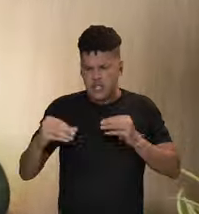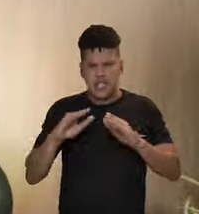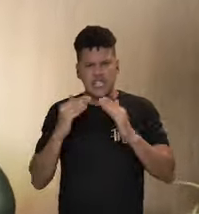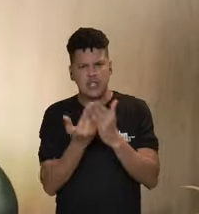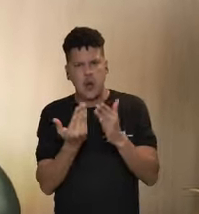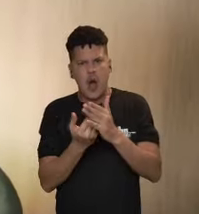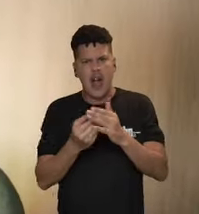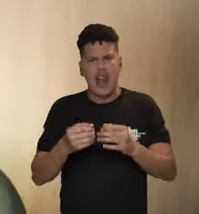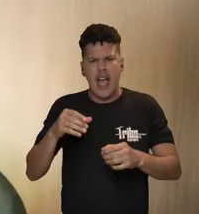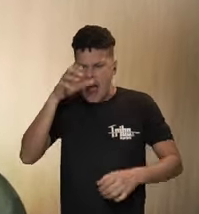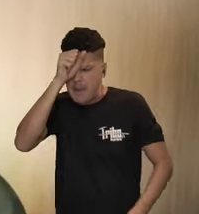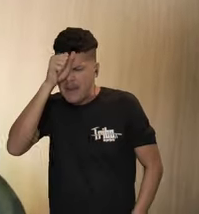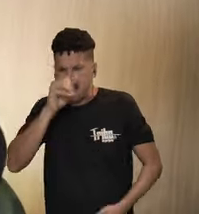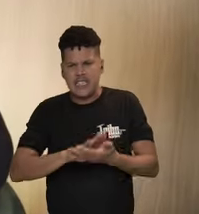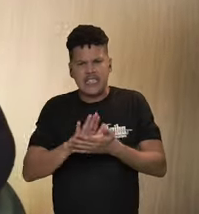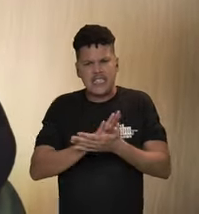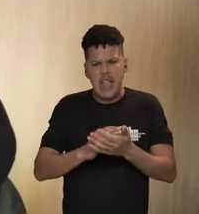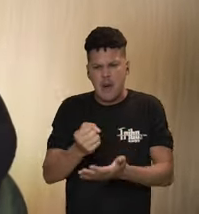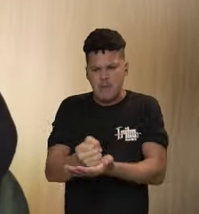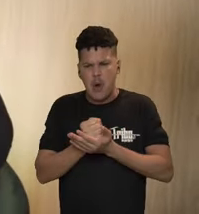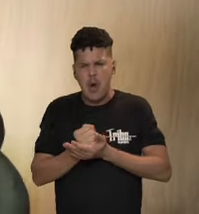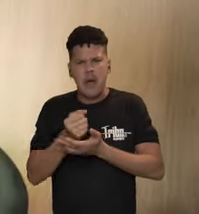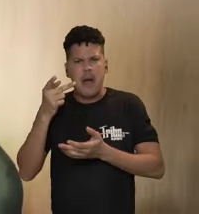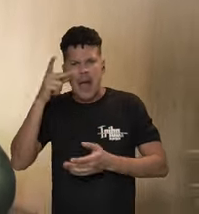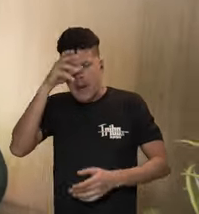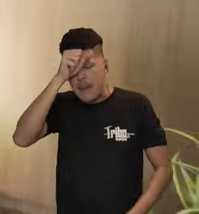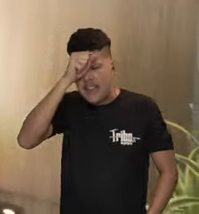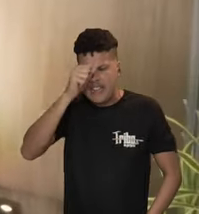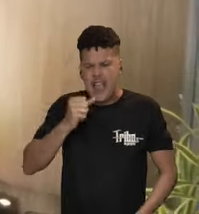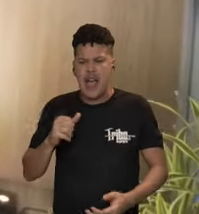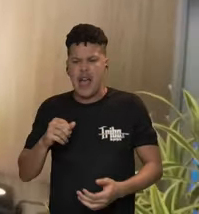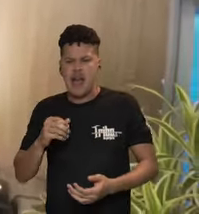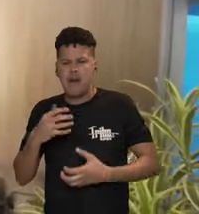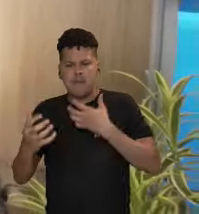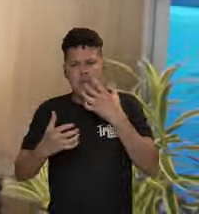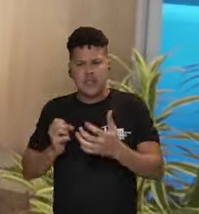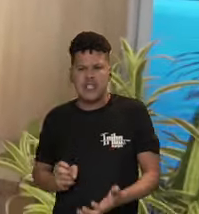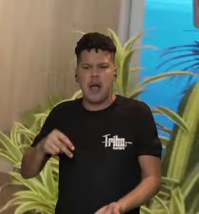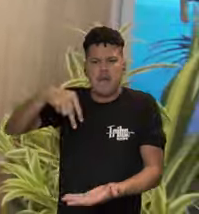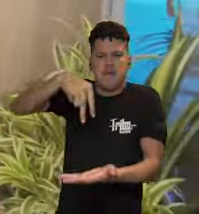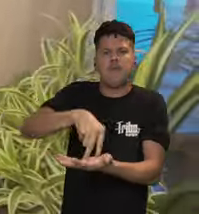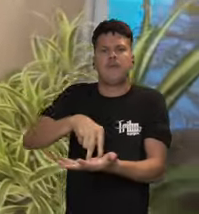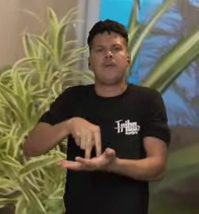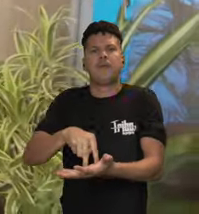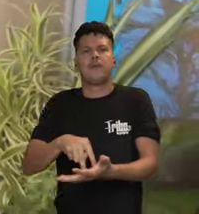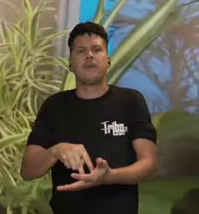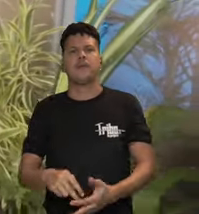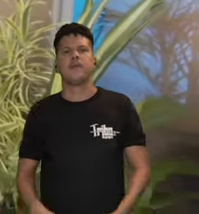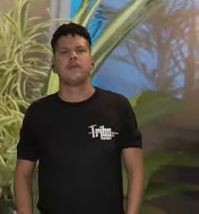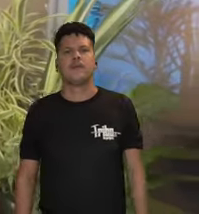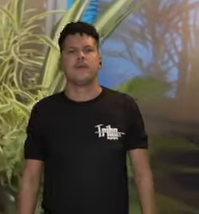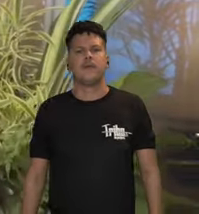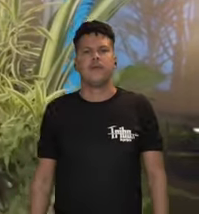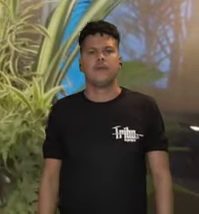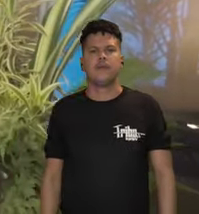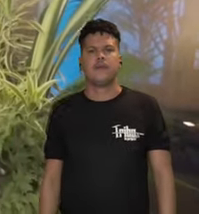que era eu. Só pra provar que a música prevaleceu. E um moleque que o rap matou ainda não morreu.